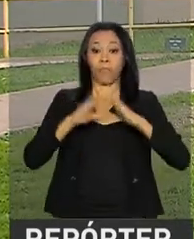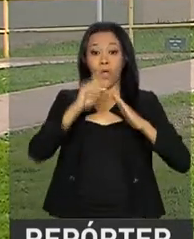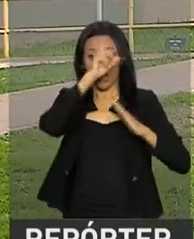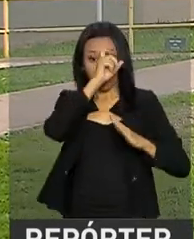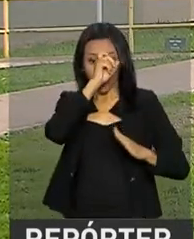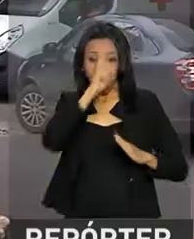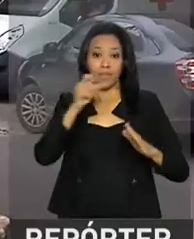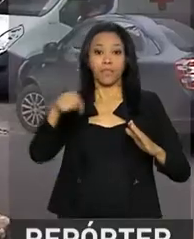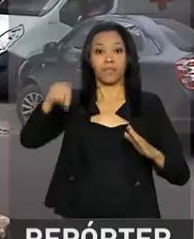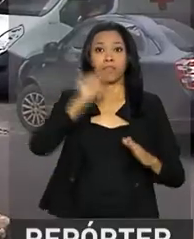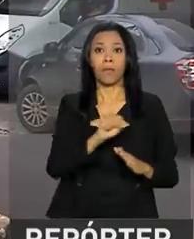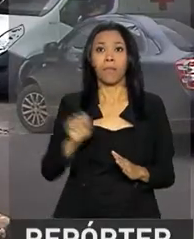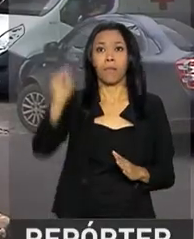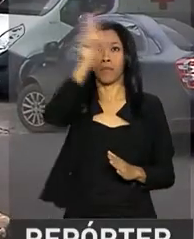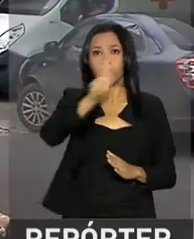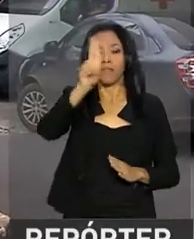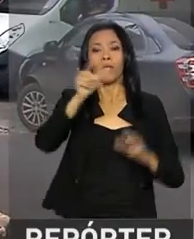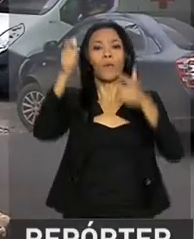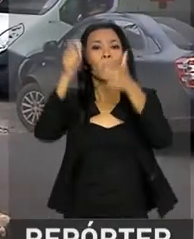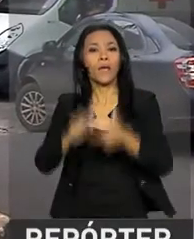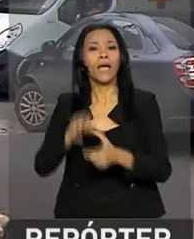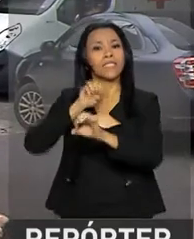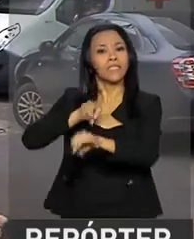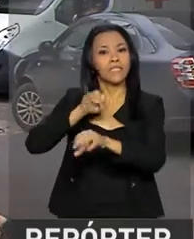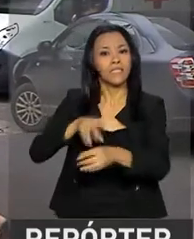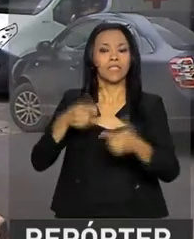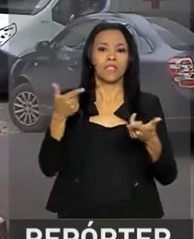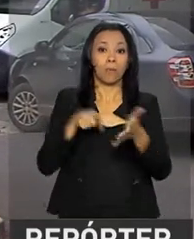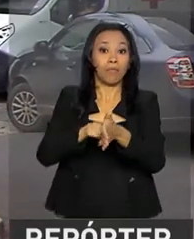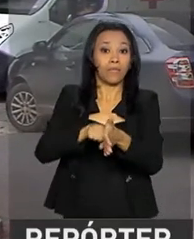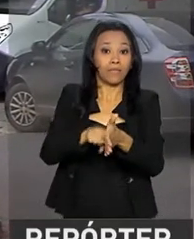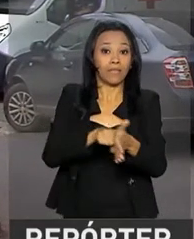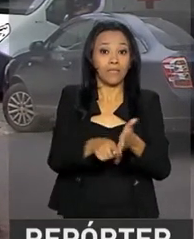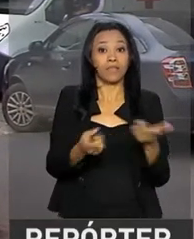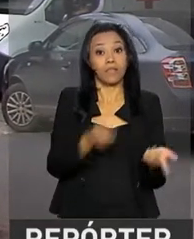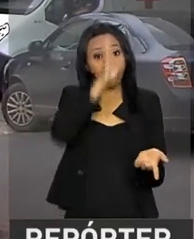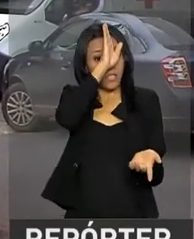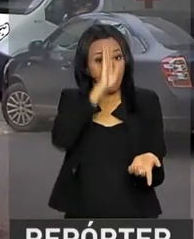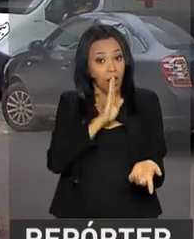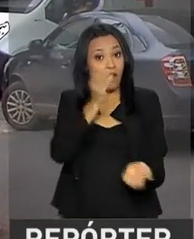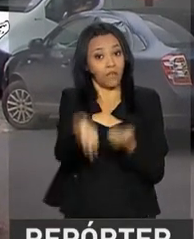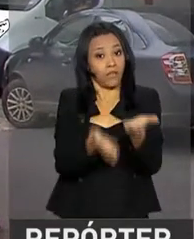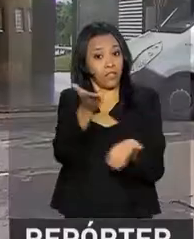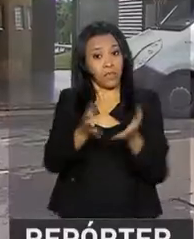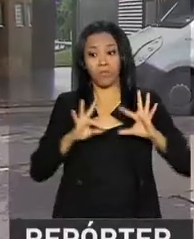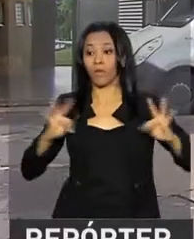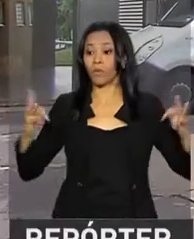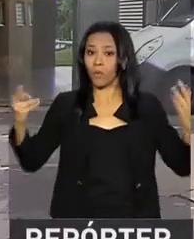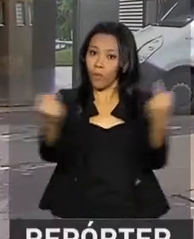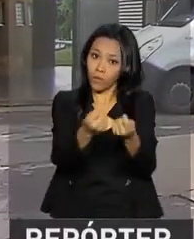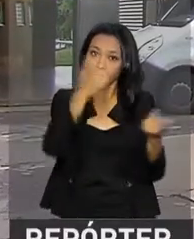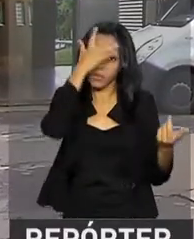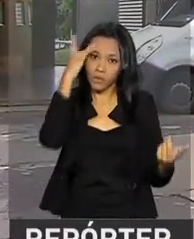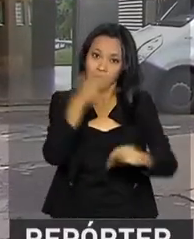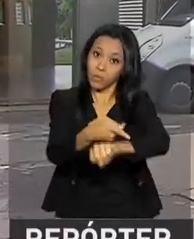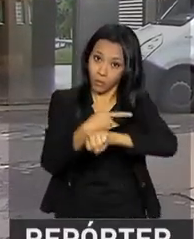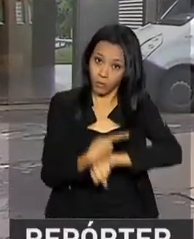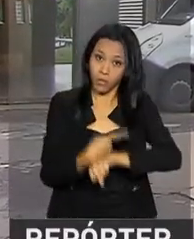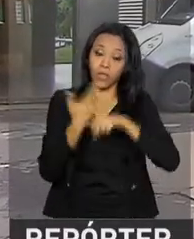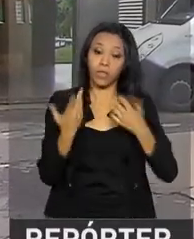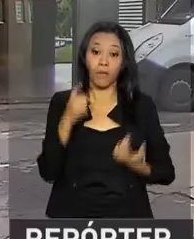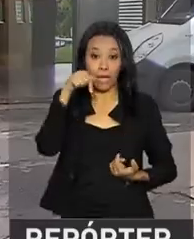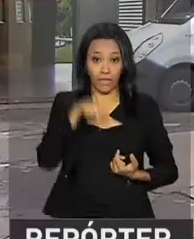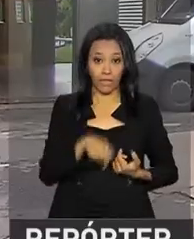para ensino, pesquisa e atendimento gratuito a toda a população. No Hospital Universitário